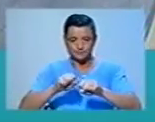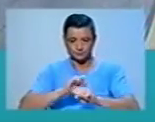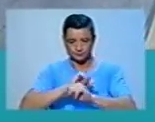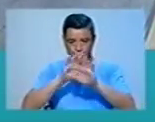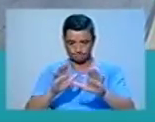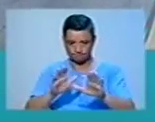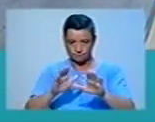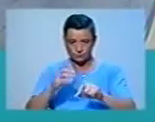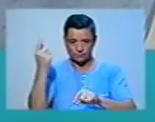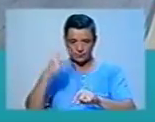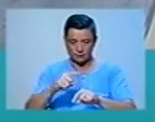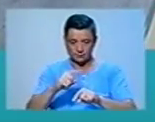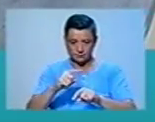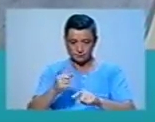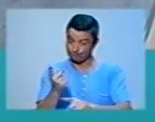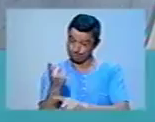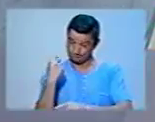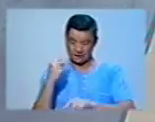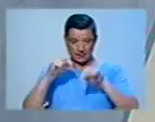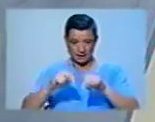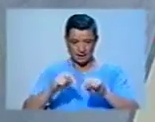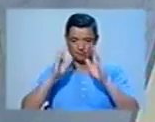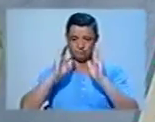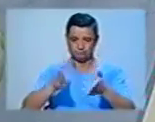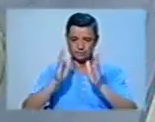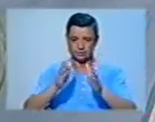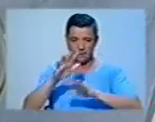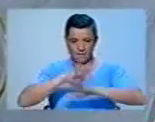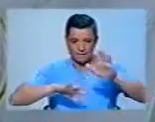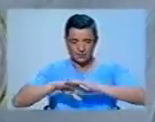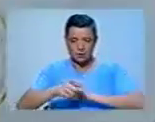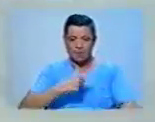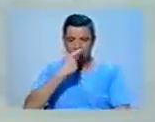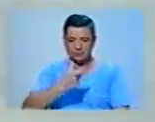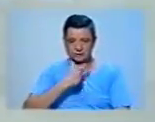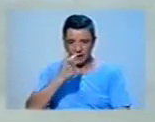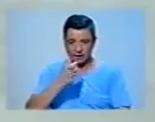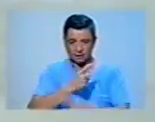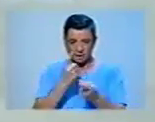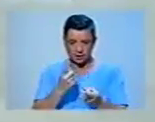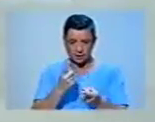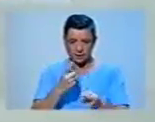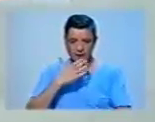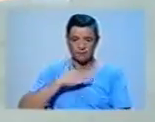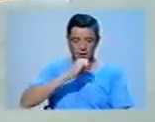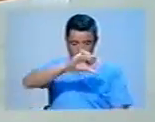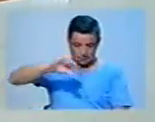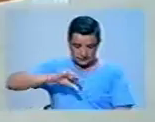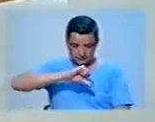massa tenra que cá preparamos na passada semana também vamos necessitar dela então para fazer os pastéis. Eu vou começar por colocar 1 fiozinho de